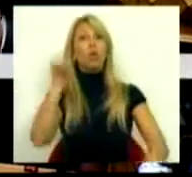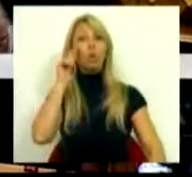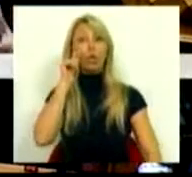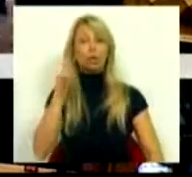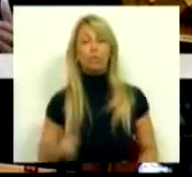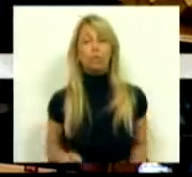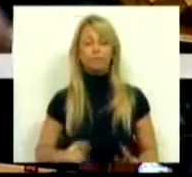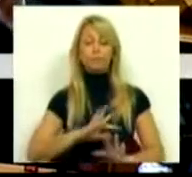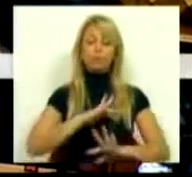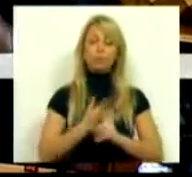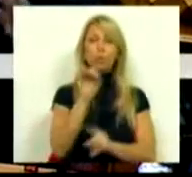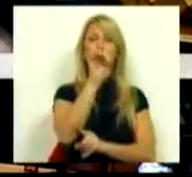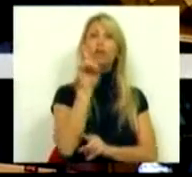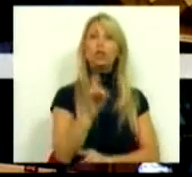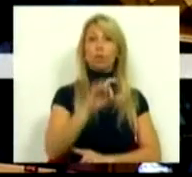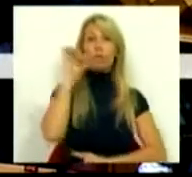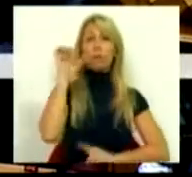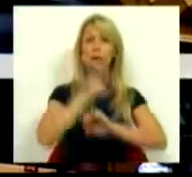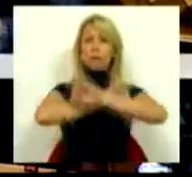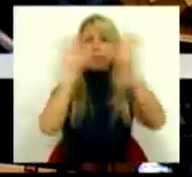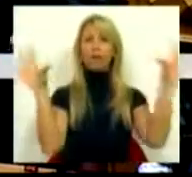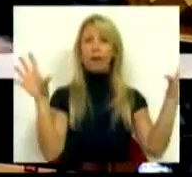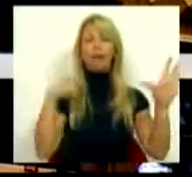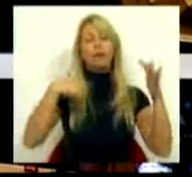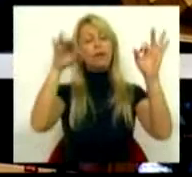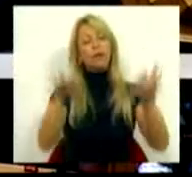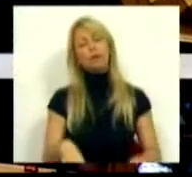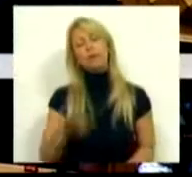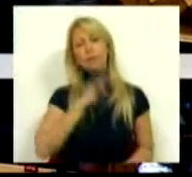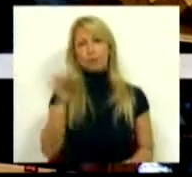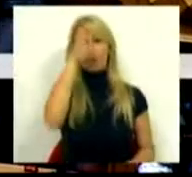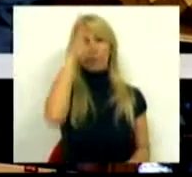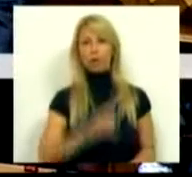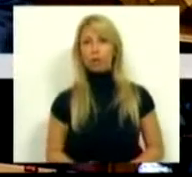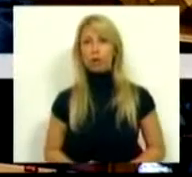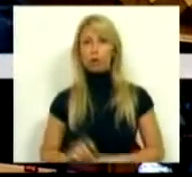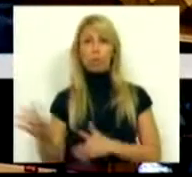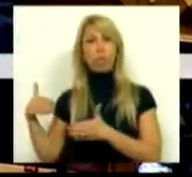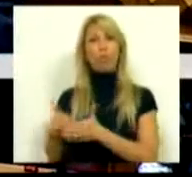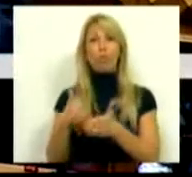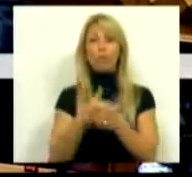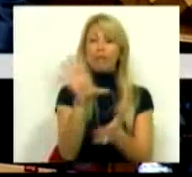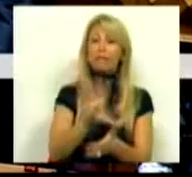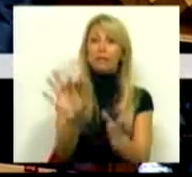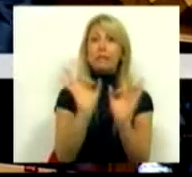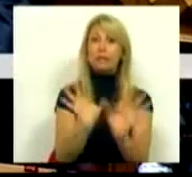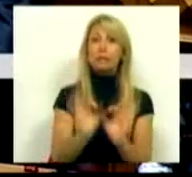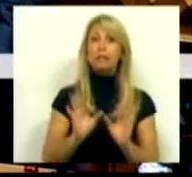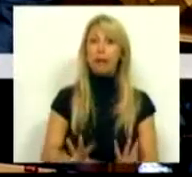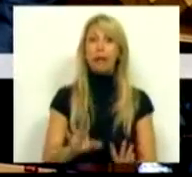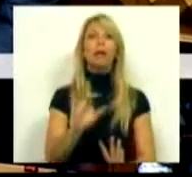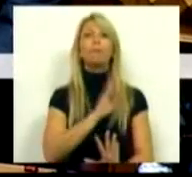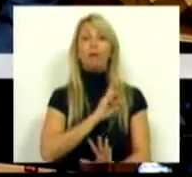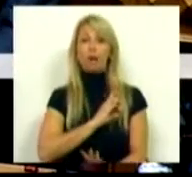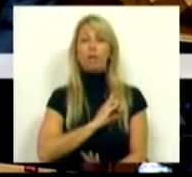E outras questões que ficaram por esclarecer. E termino, Sr. Primeiro-Ministro. Um processo desta natureza, de